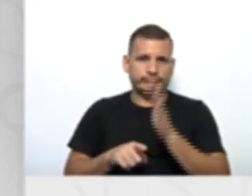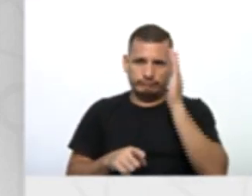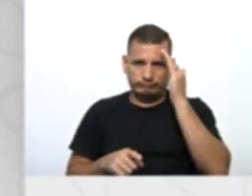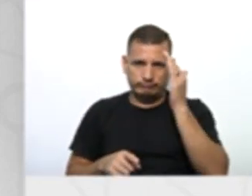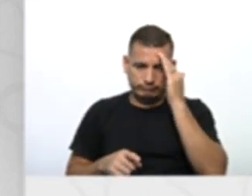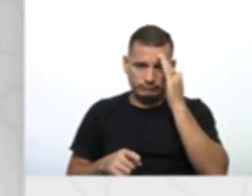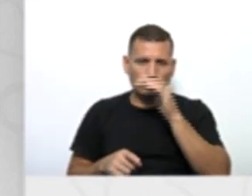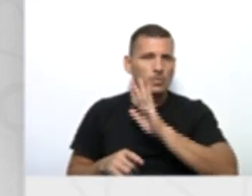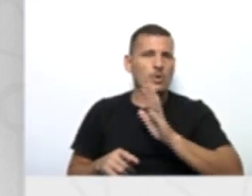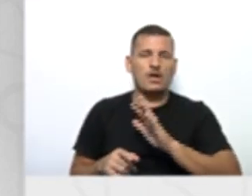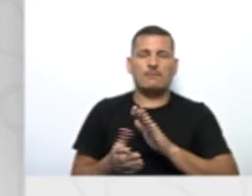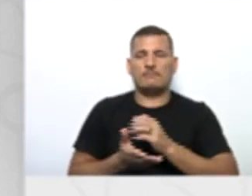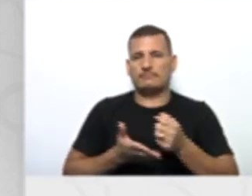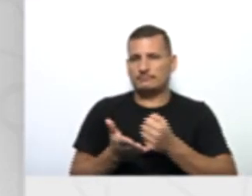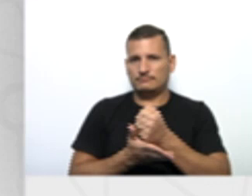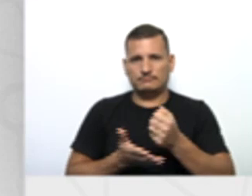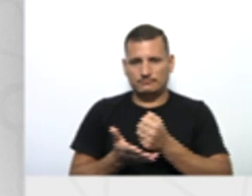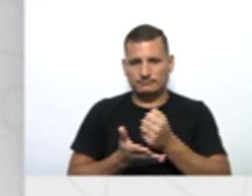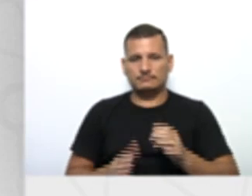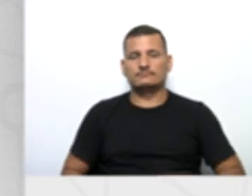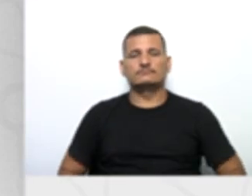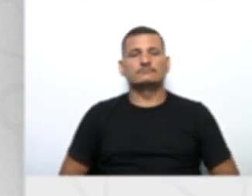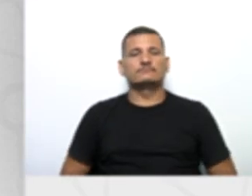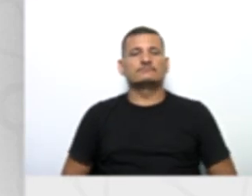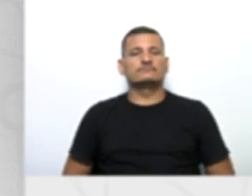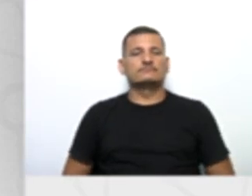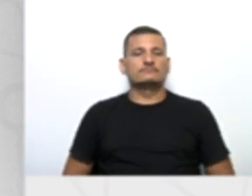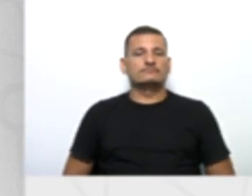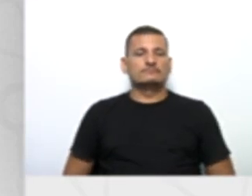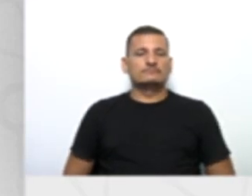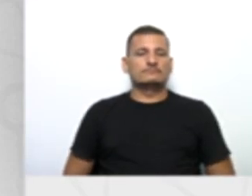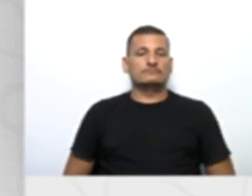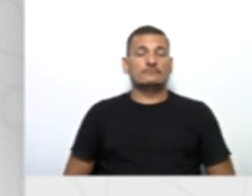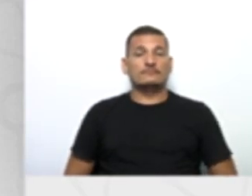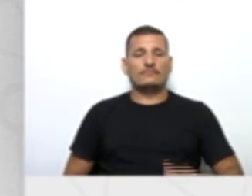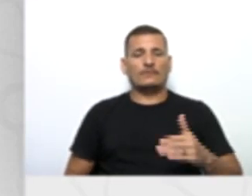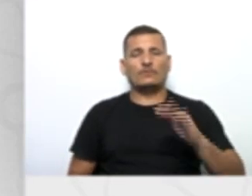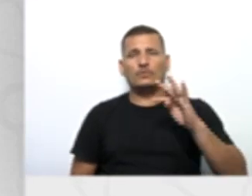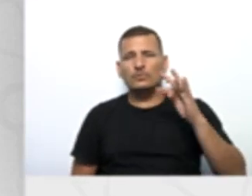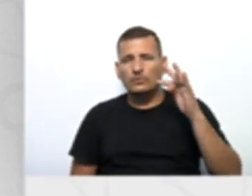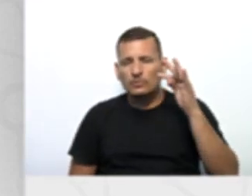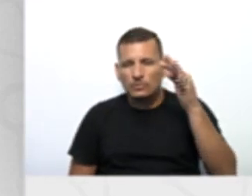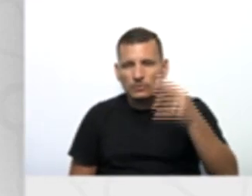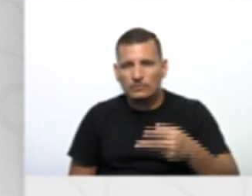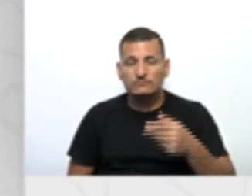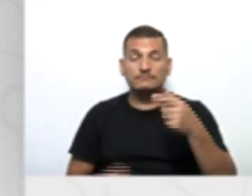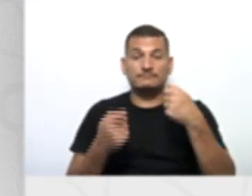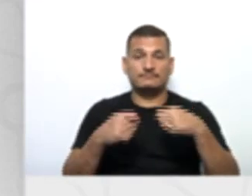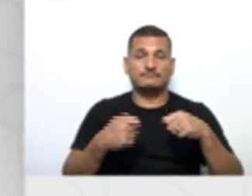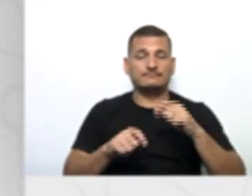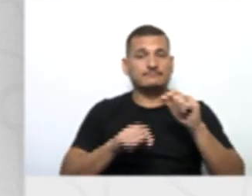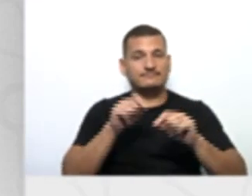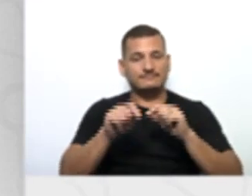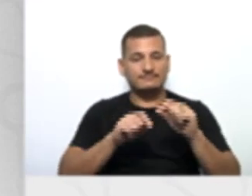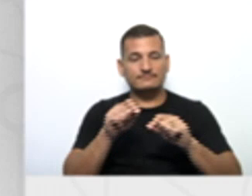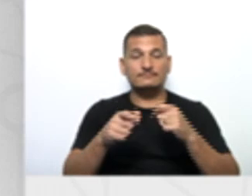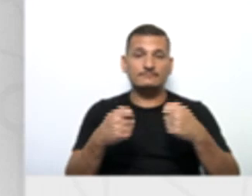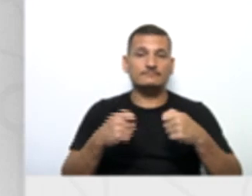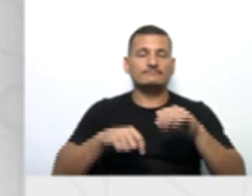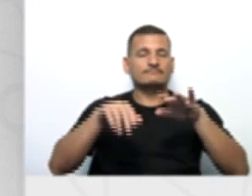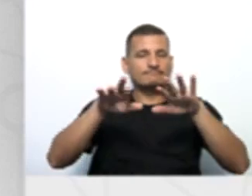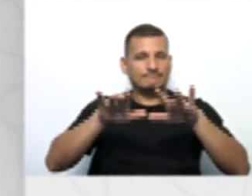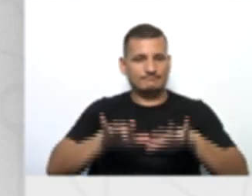uma pesquisa básica, que geralmente é só de texto. E para tudo isso, a gente precisa do quê? A gente precisa